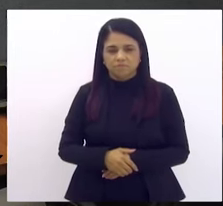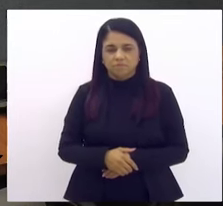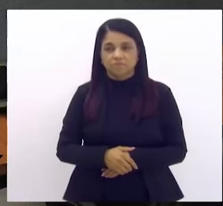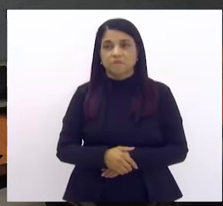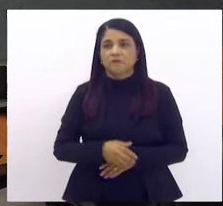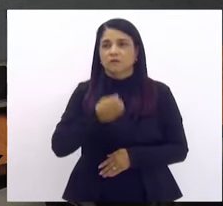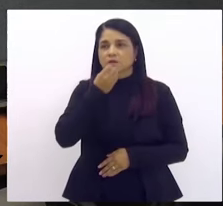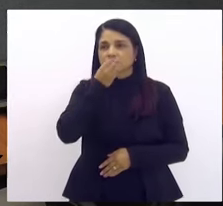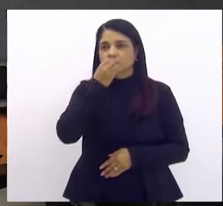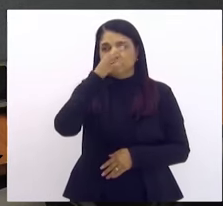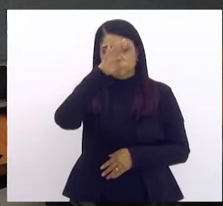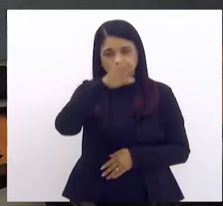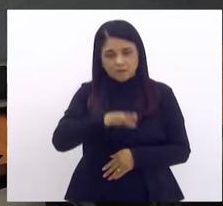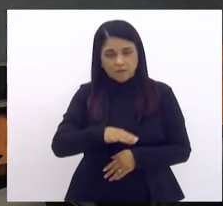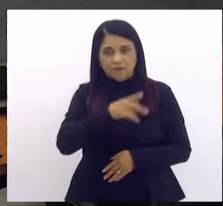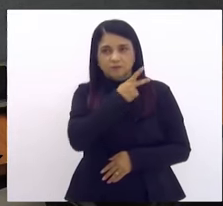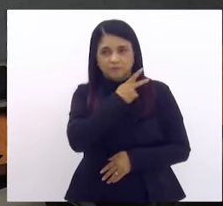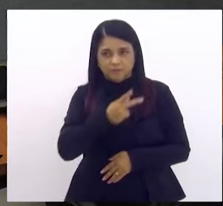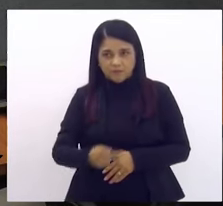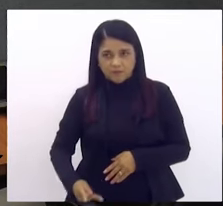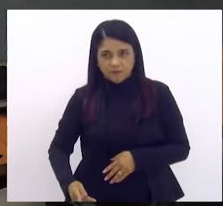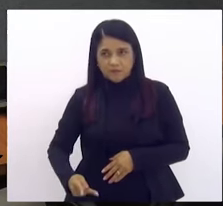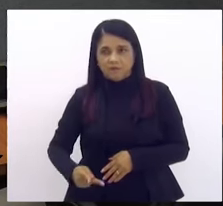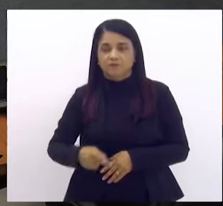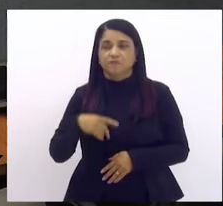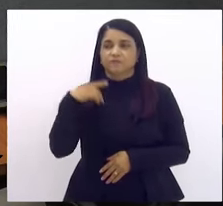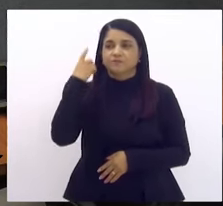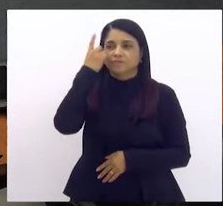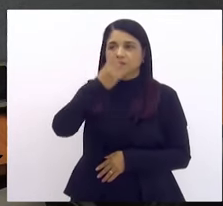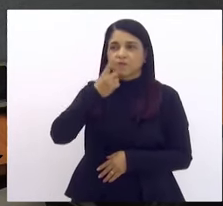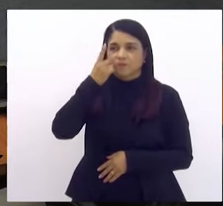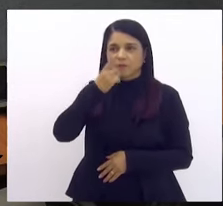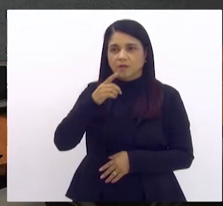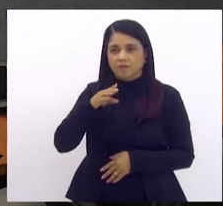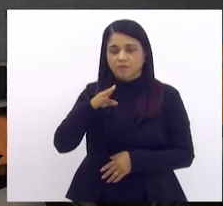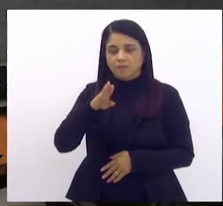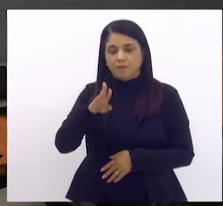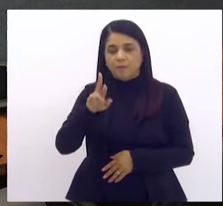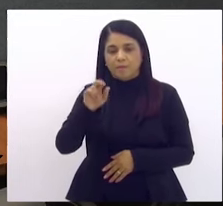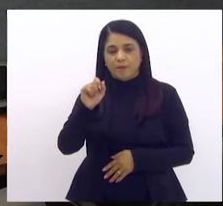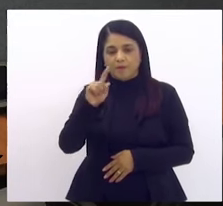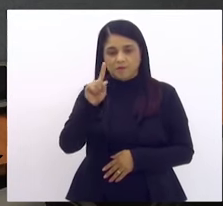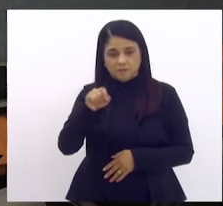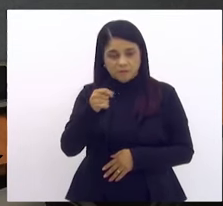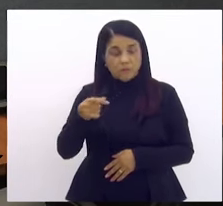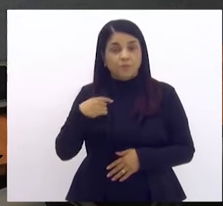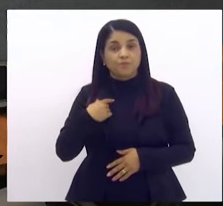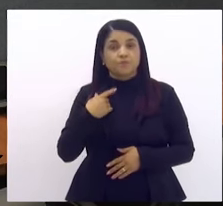Boa tarde, senhor presidente, nobre deputado, público presente,